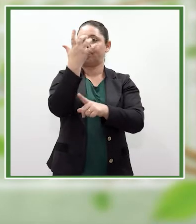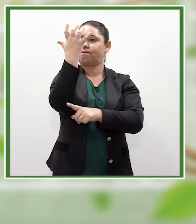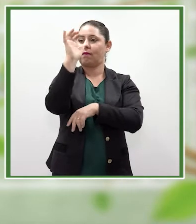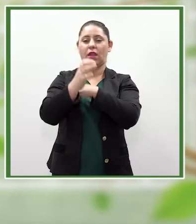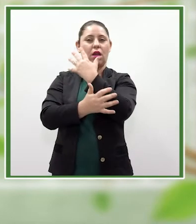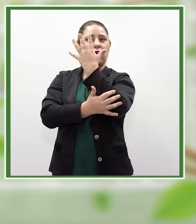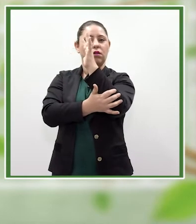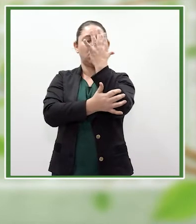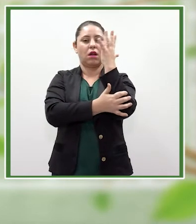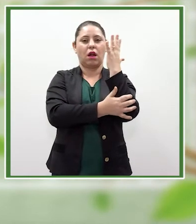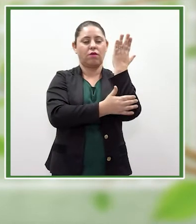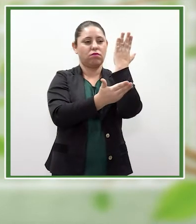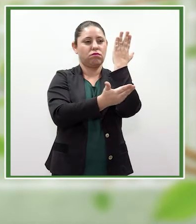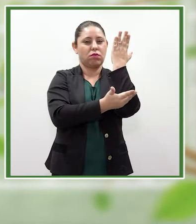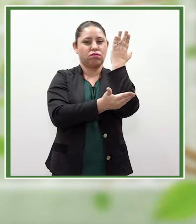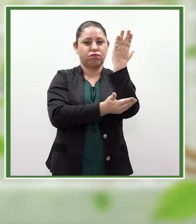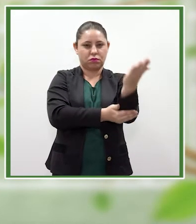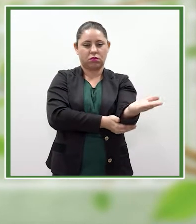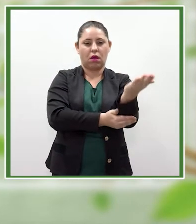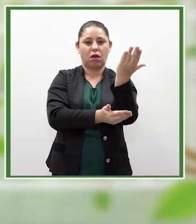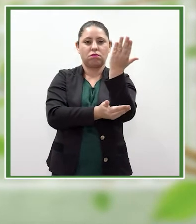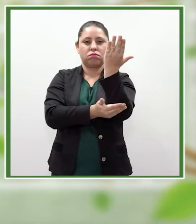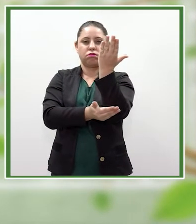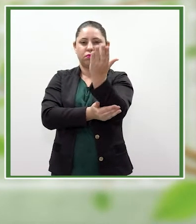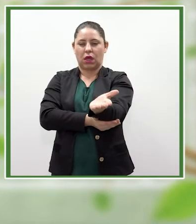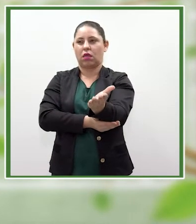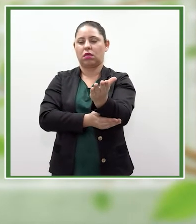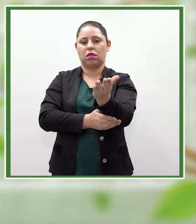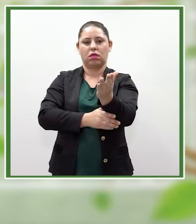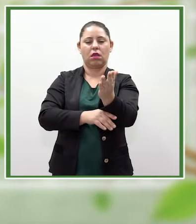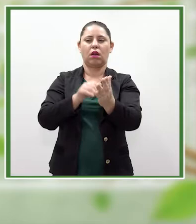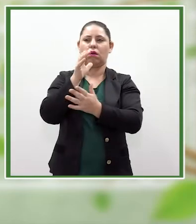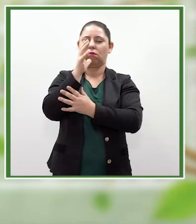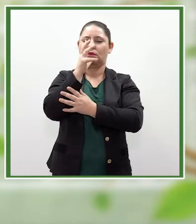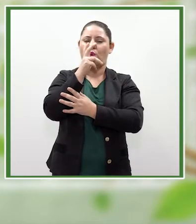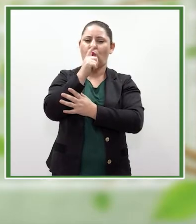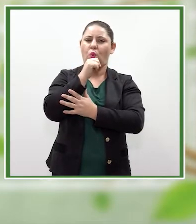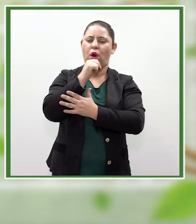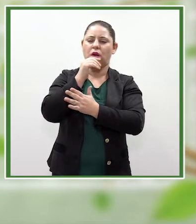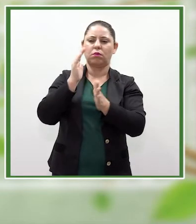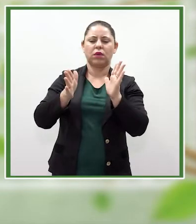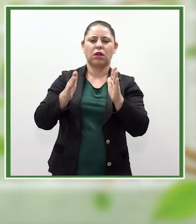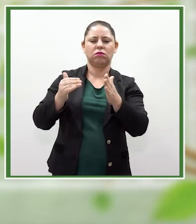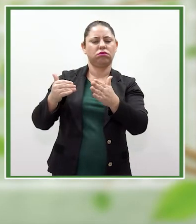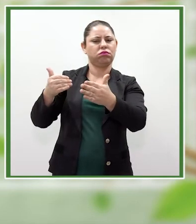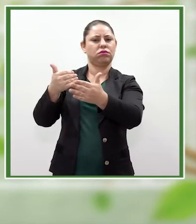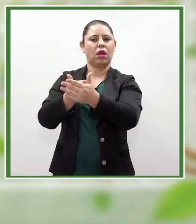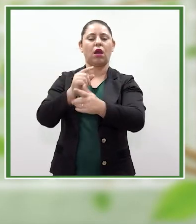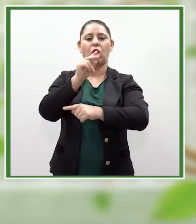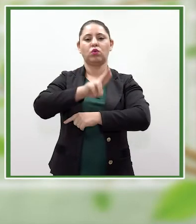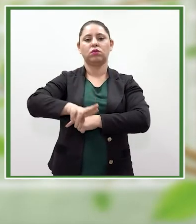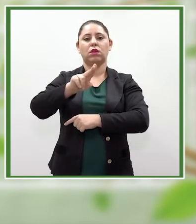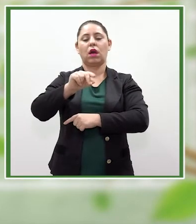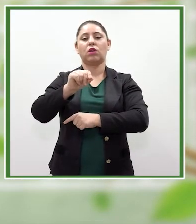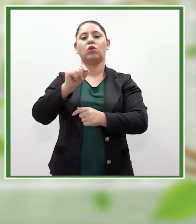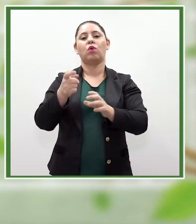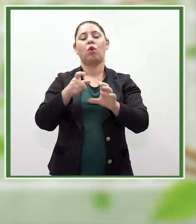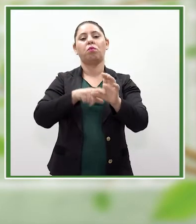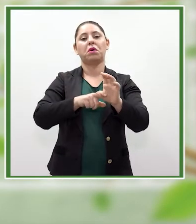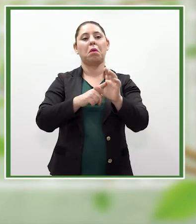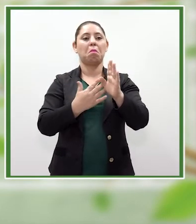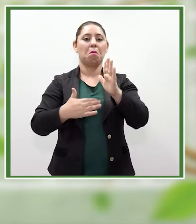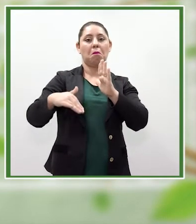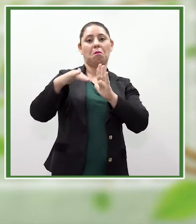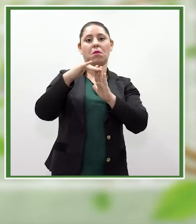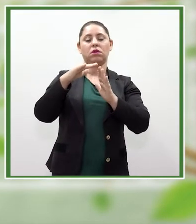para madeira serrada com um valor agregado bem maior. Ou seja, a madeira pode ser utilizada de várias formas, né? Nesse tipo de